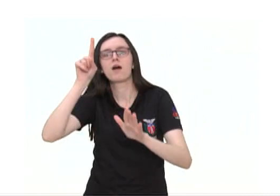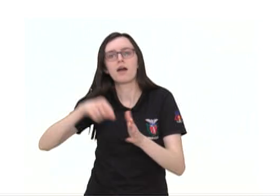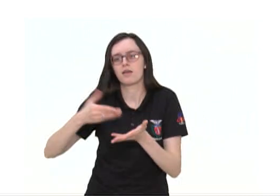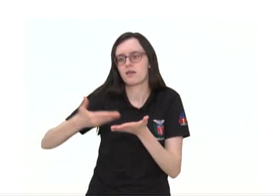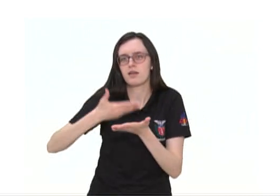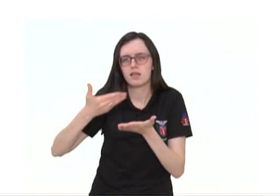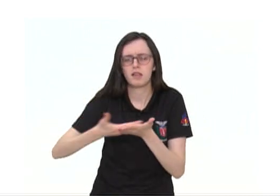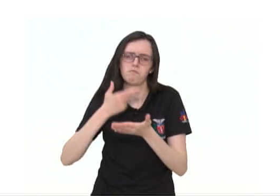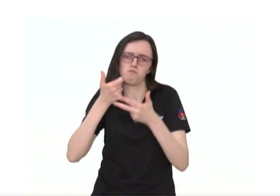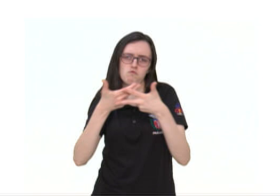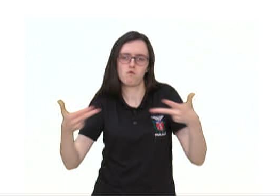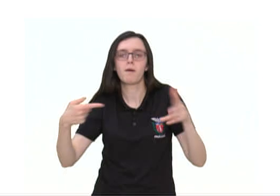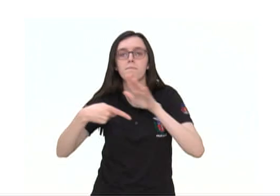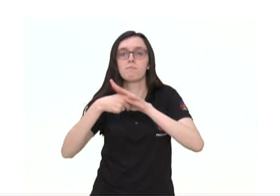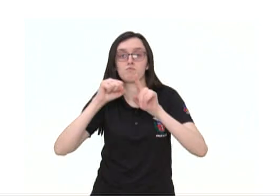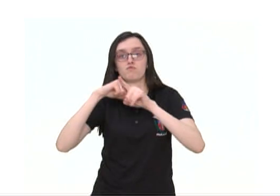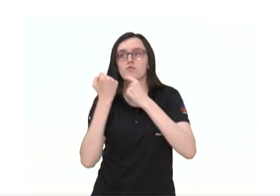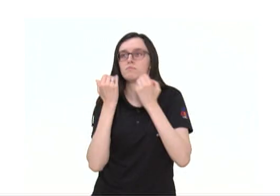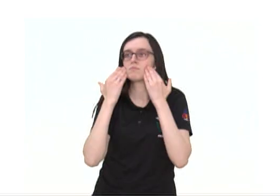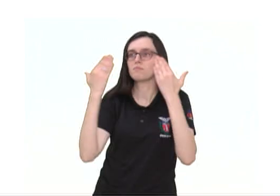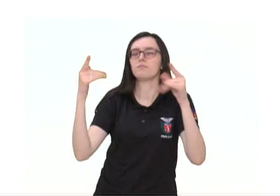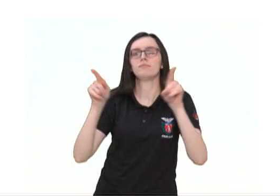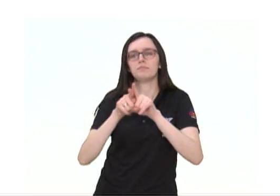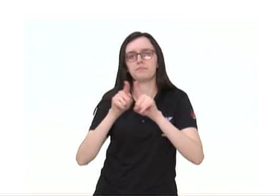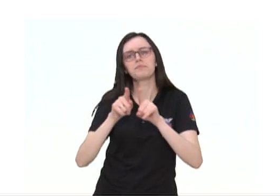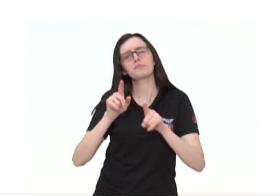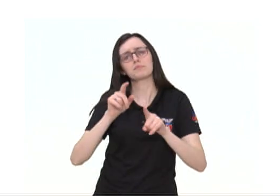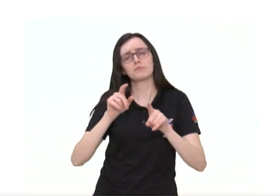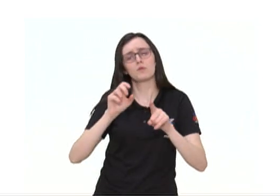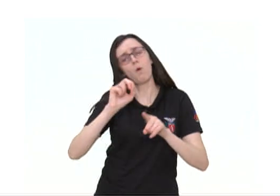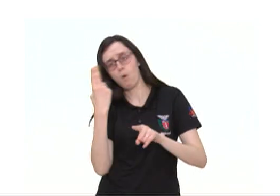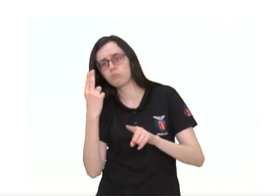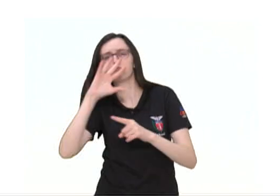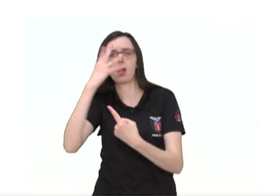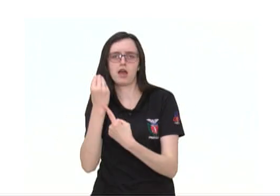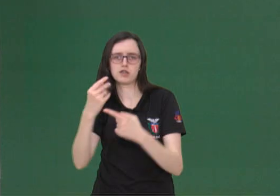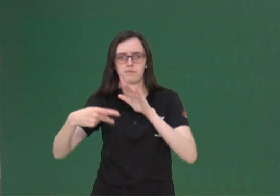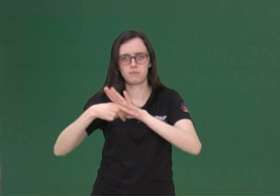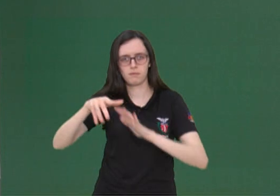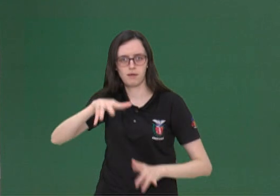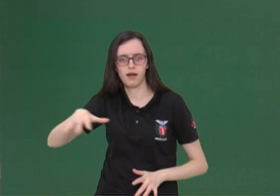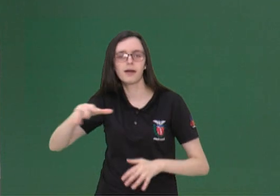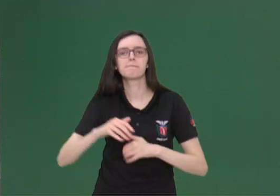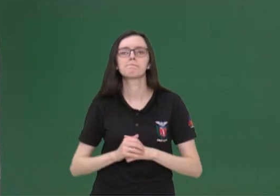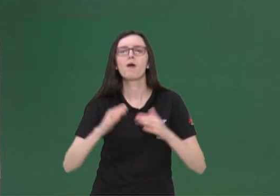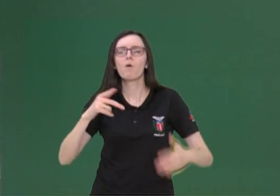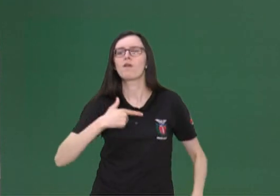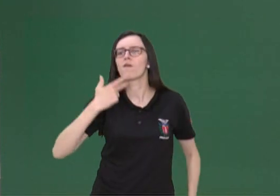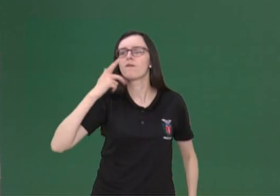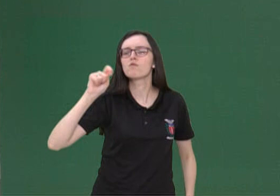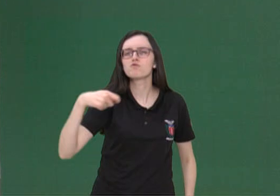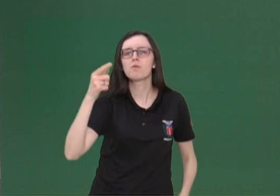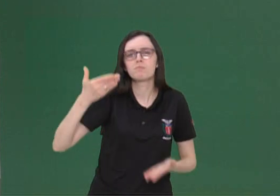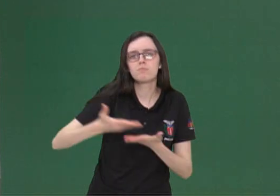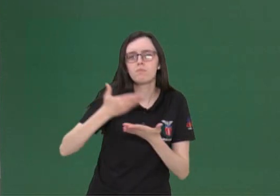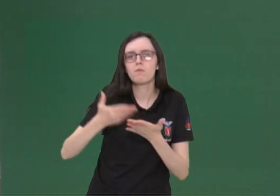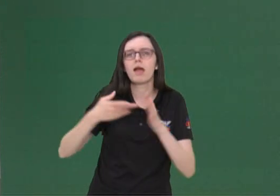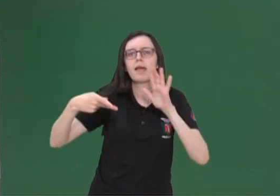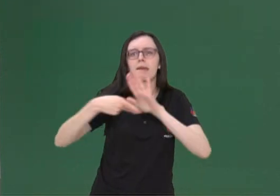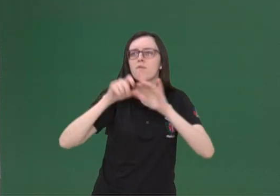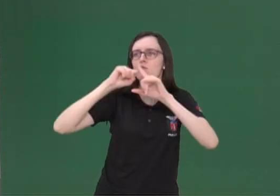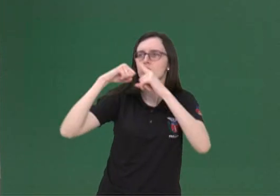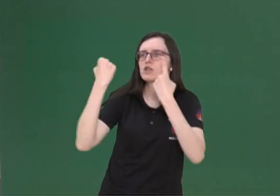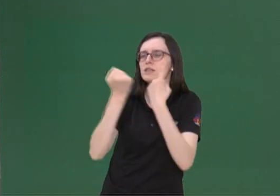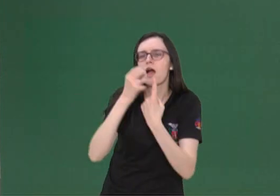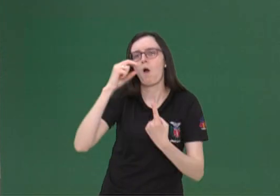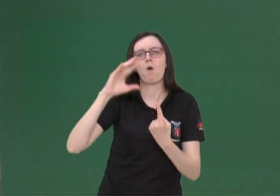cunho social e ou artístico, né? Então, quando eu coloco uma obra de cunho social e ou artístico, eu já